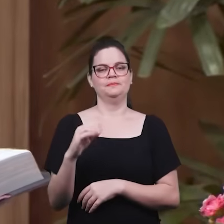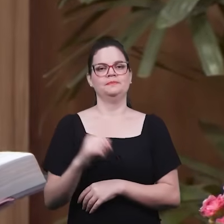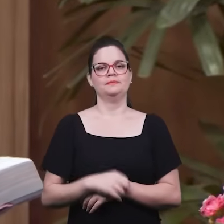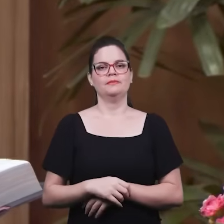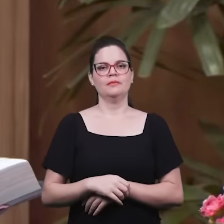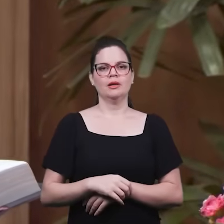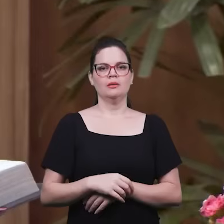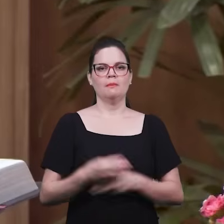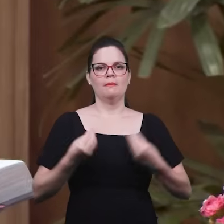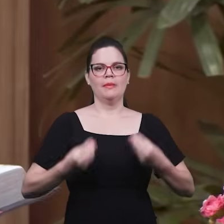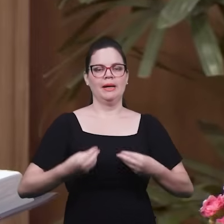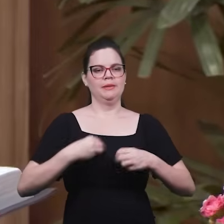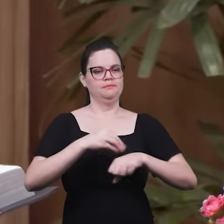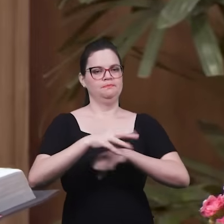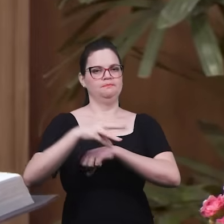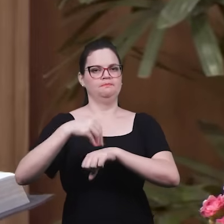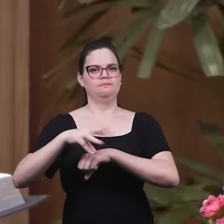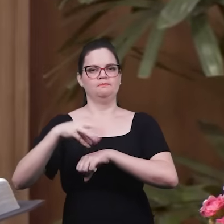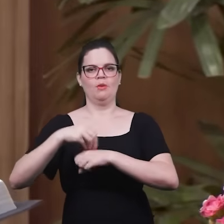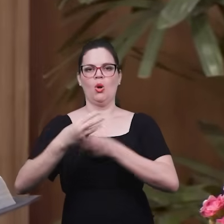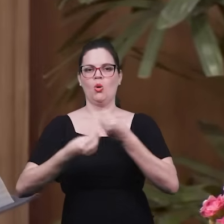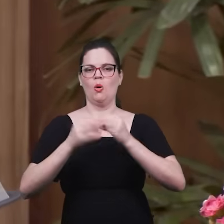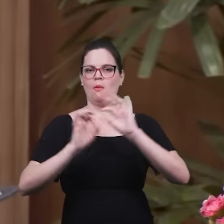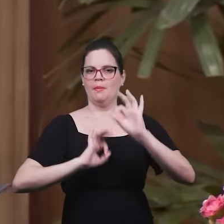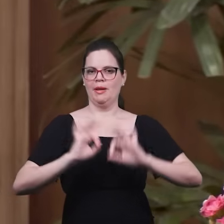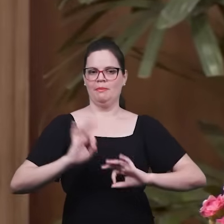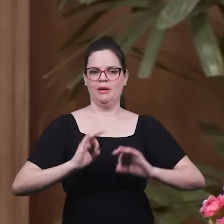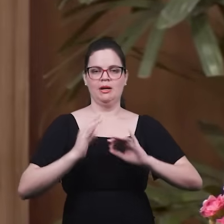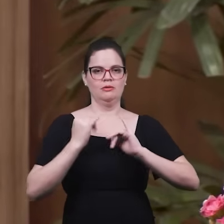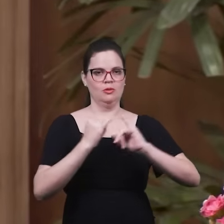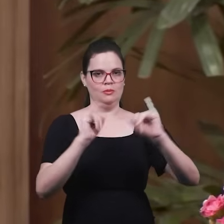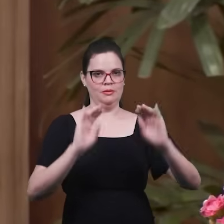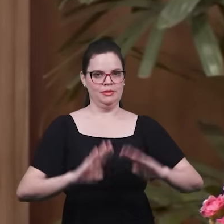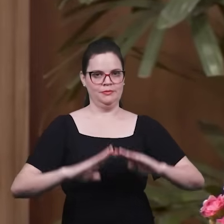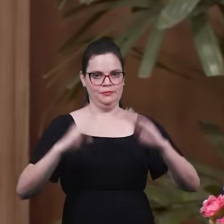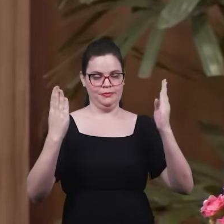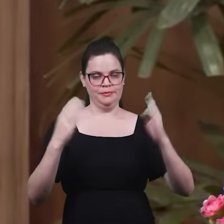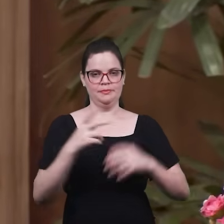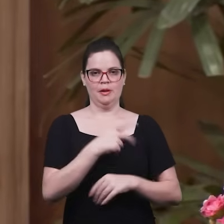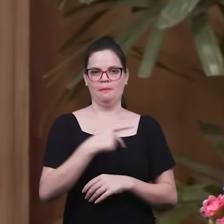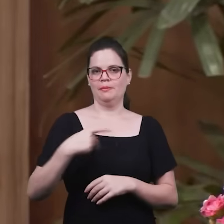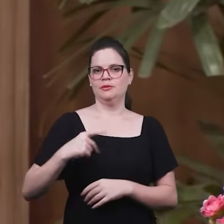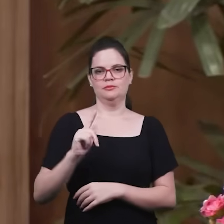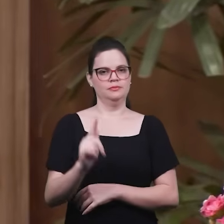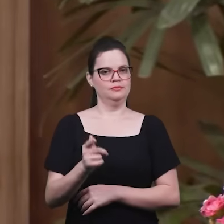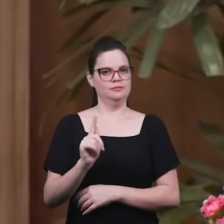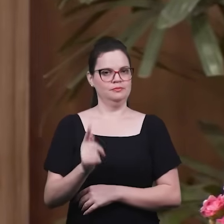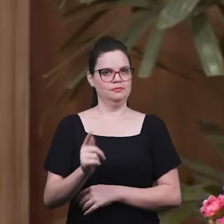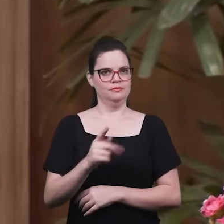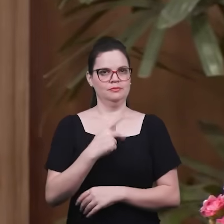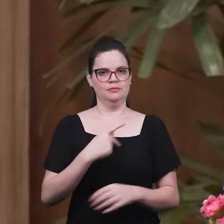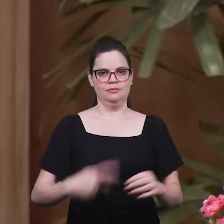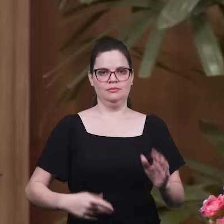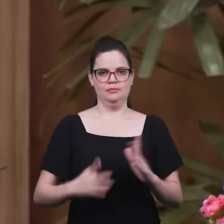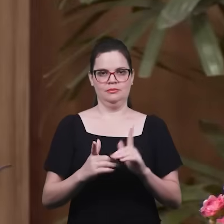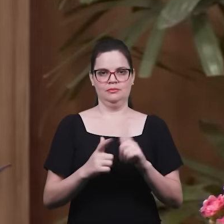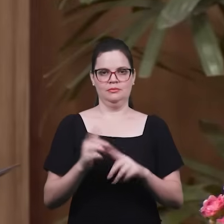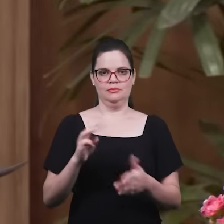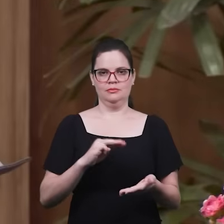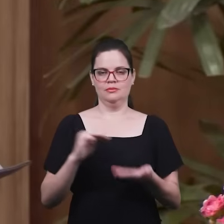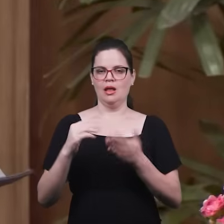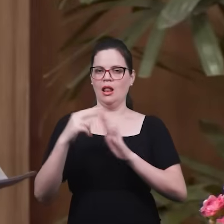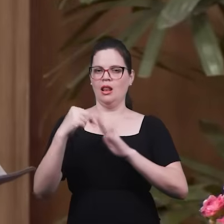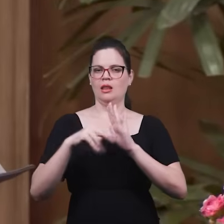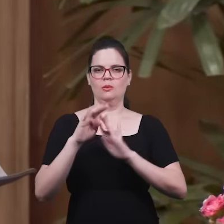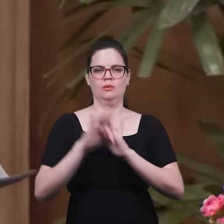para o evento Trombetas e Festas. Naquela ocasião, o pastor Gedeu Tigueiros, que é o presidente da Igreja Cristã Maranata, leu um